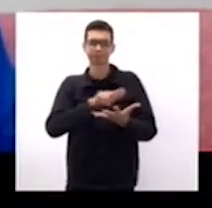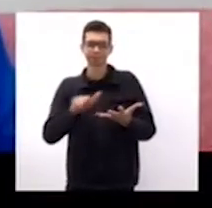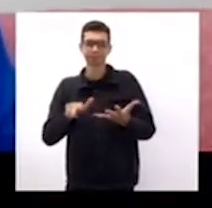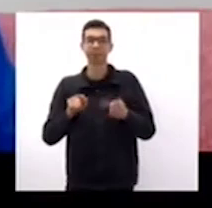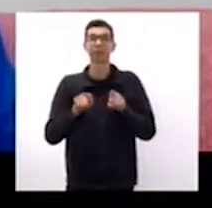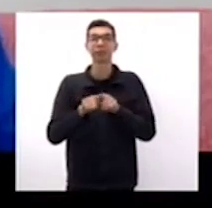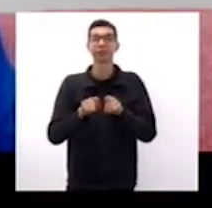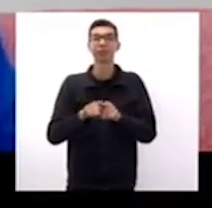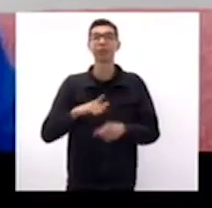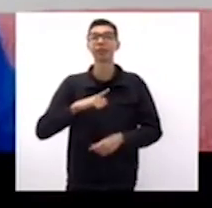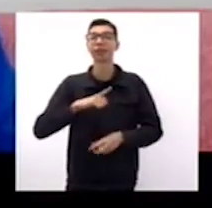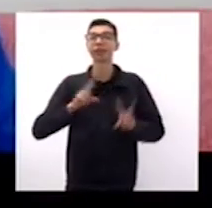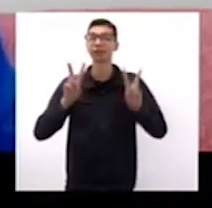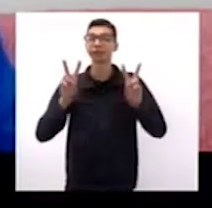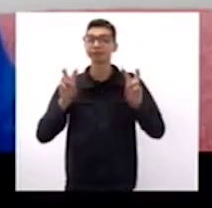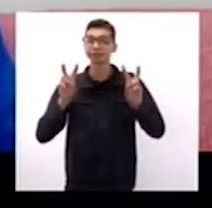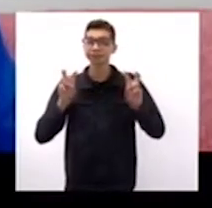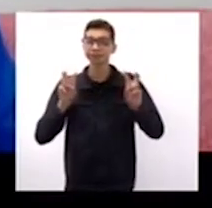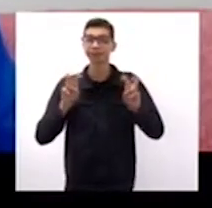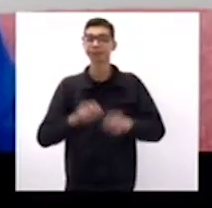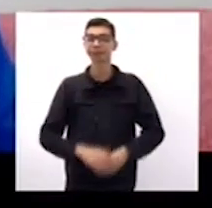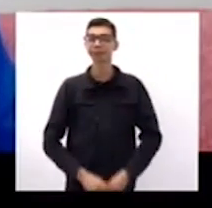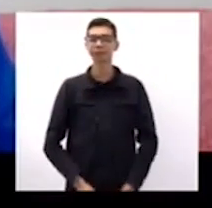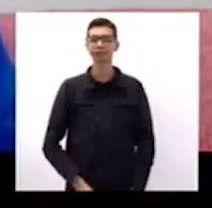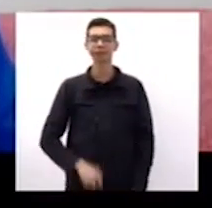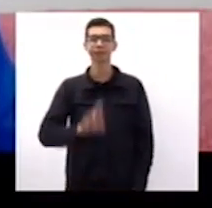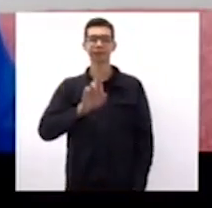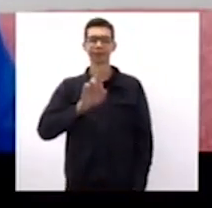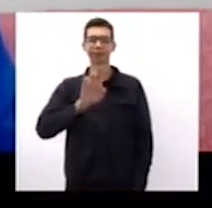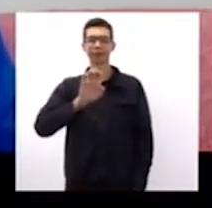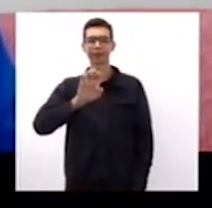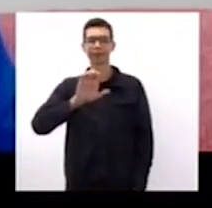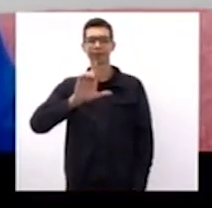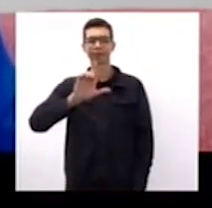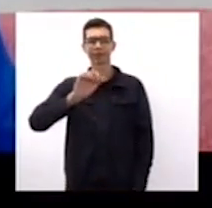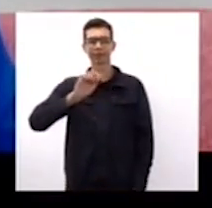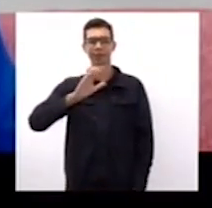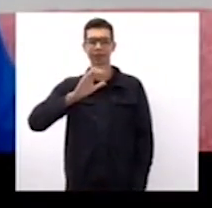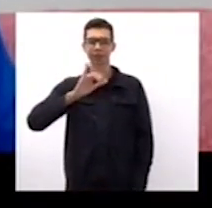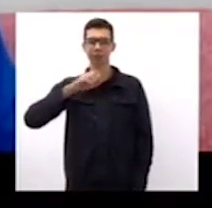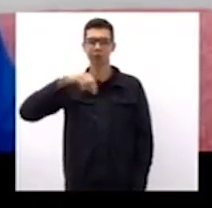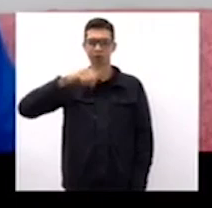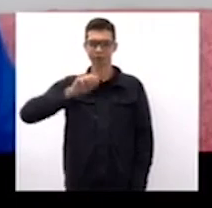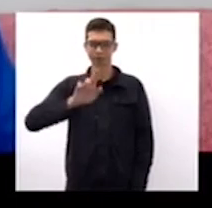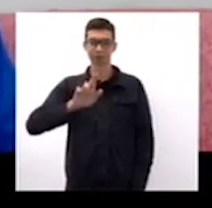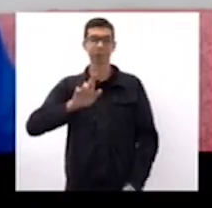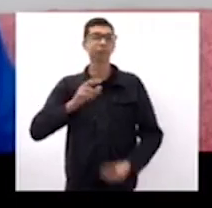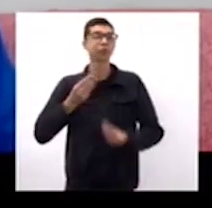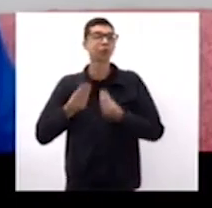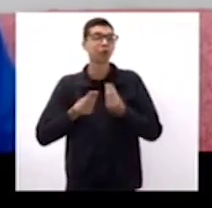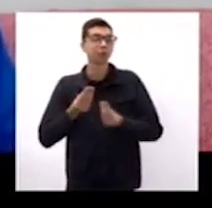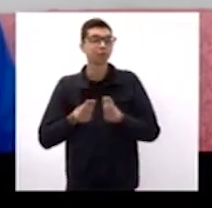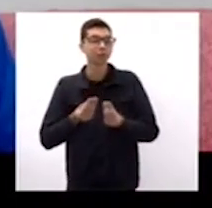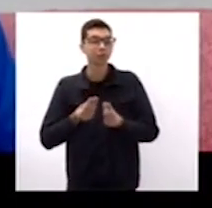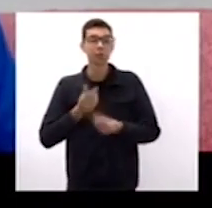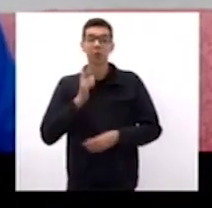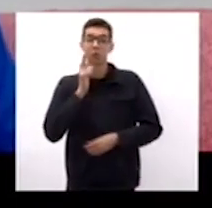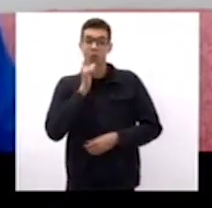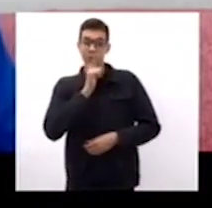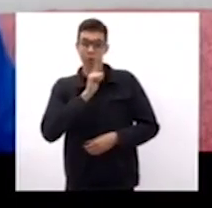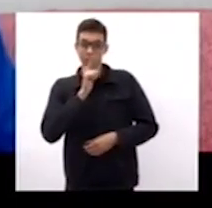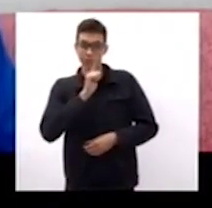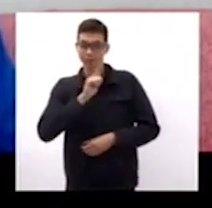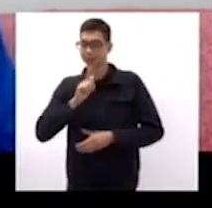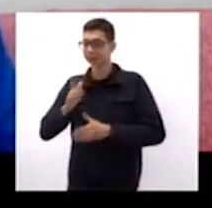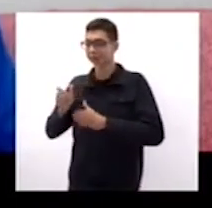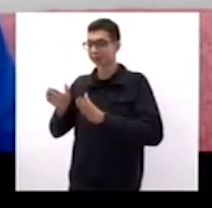a dimensão relacional. Essa dimensão é onde diferentes relações se estabelecem dentro de uma